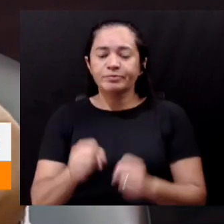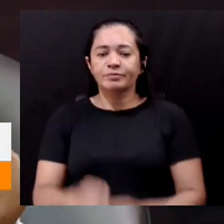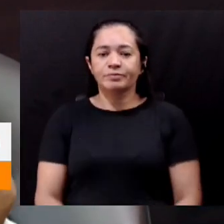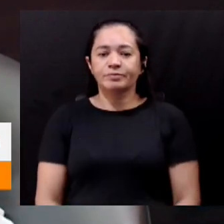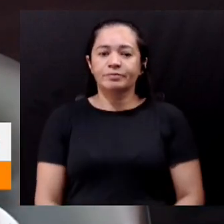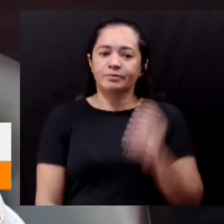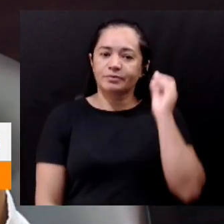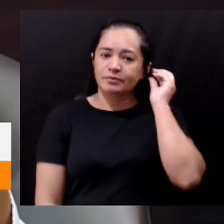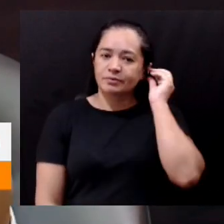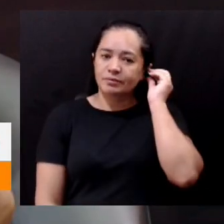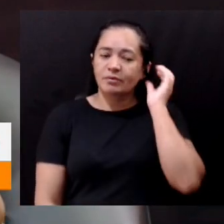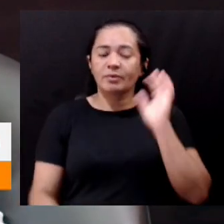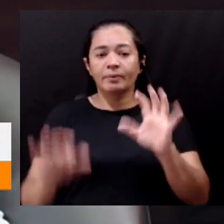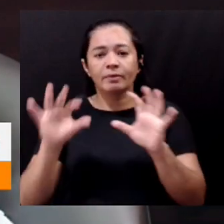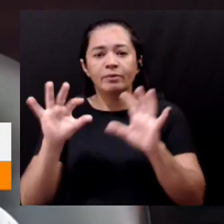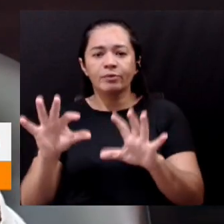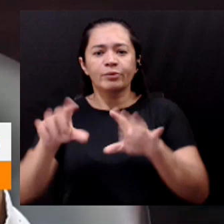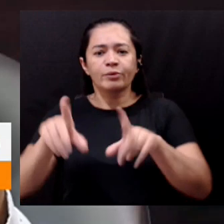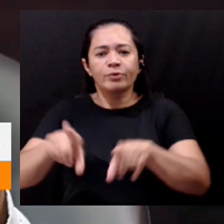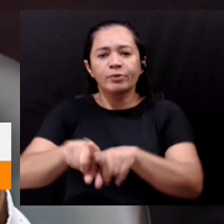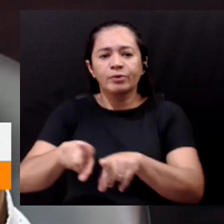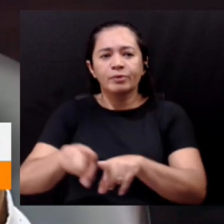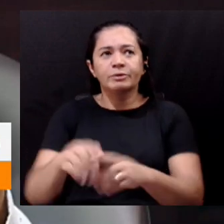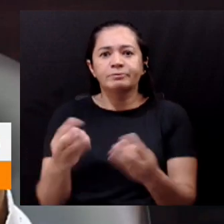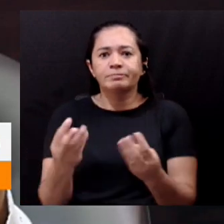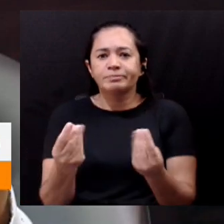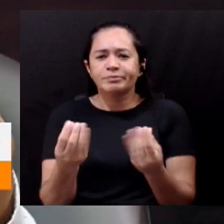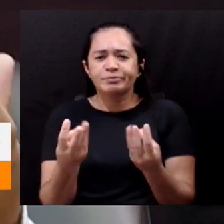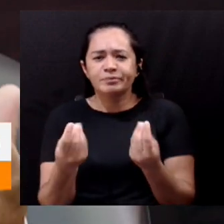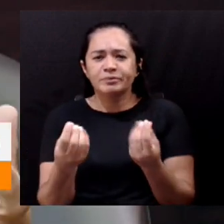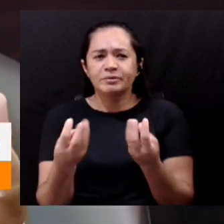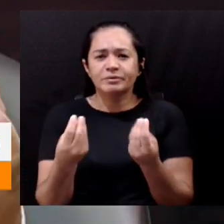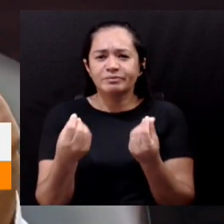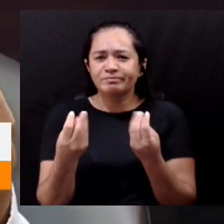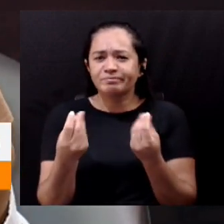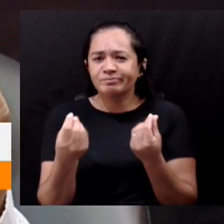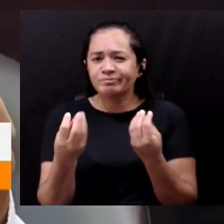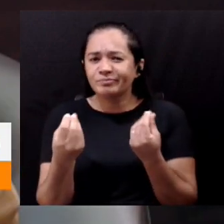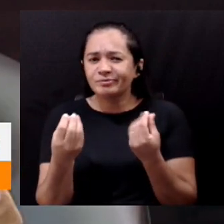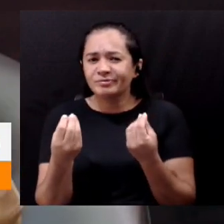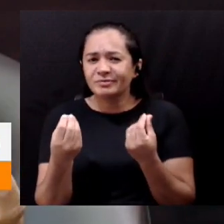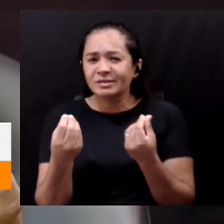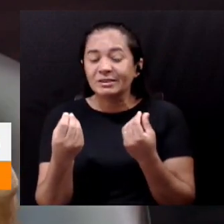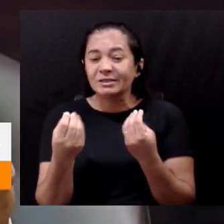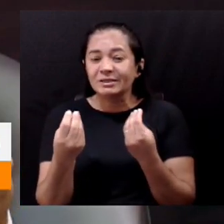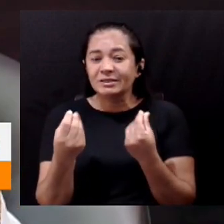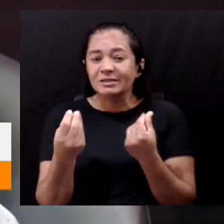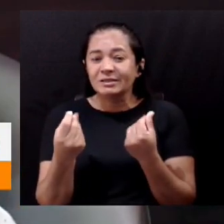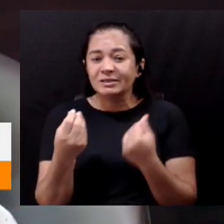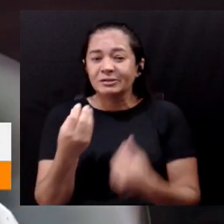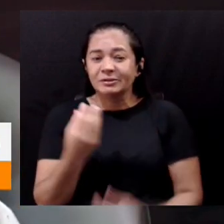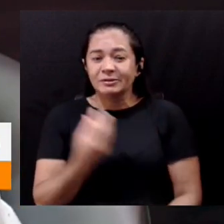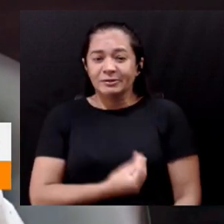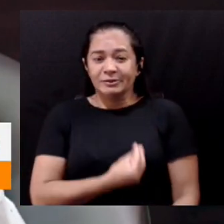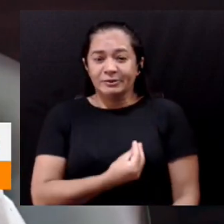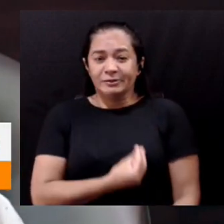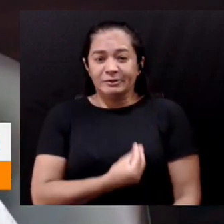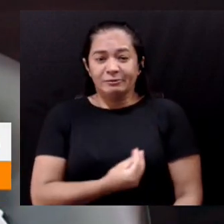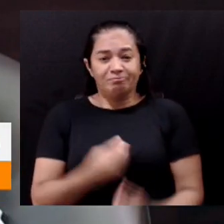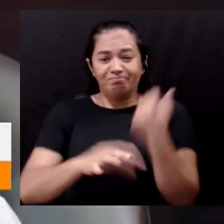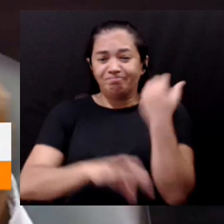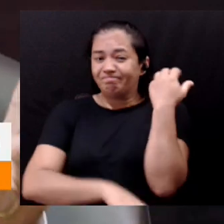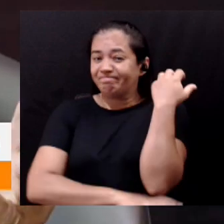isso também está muito, hã, enraizado no ser humano, por quê?